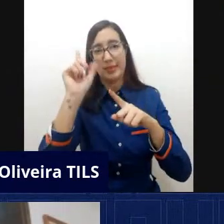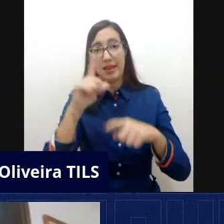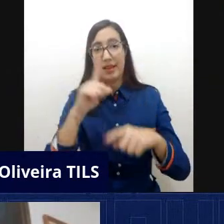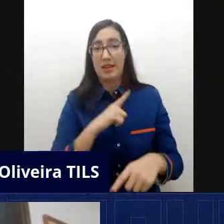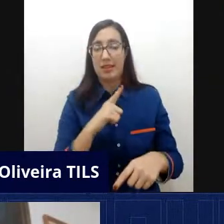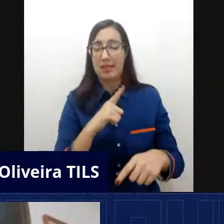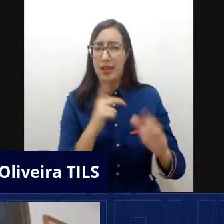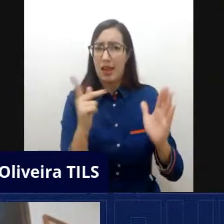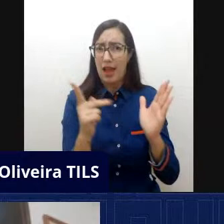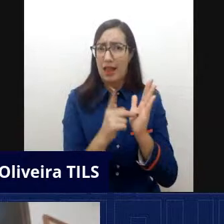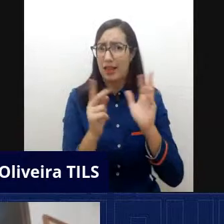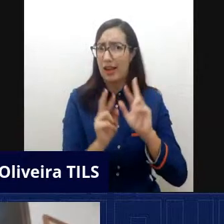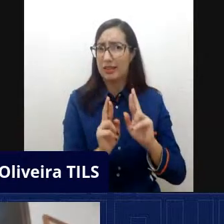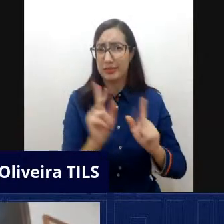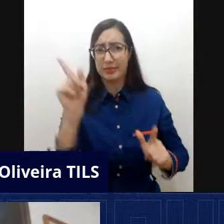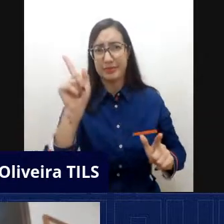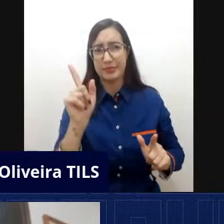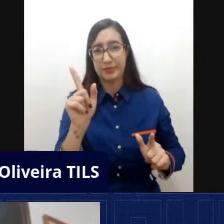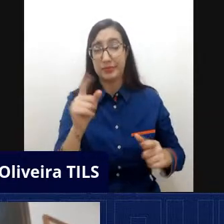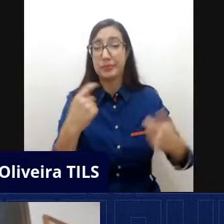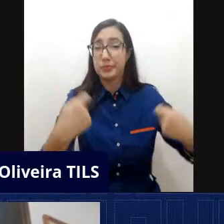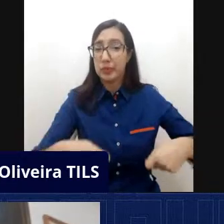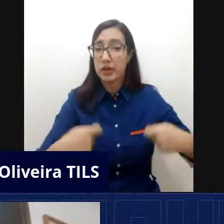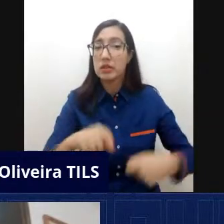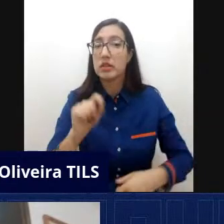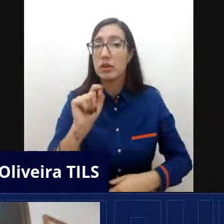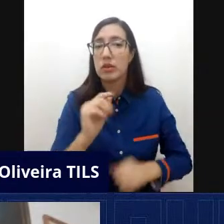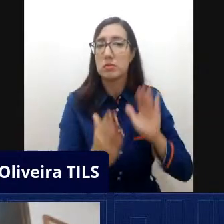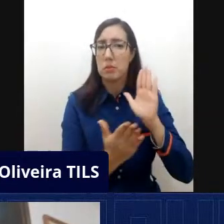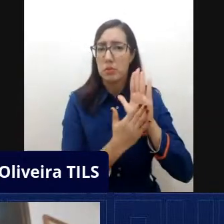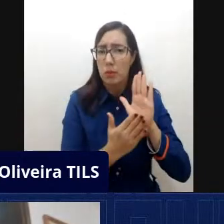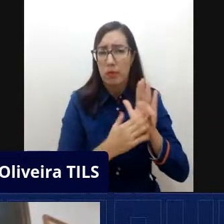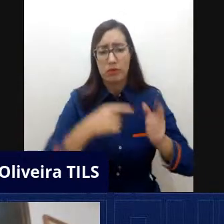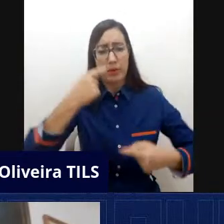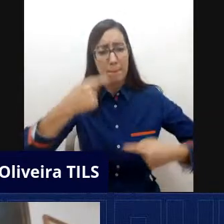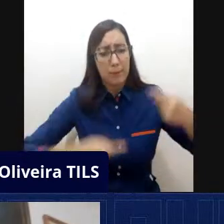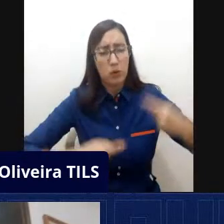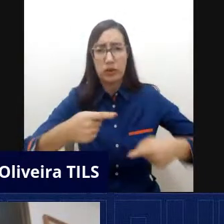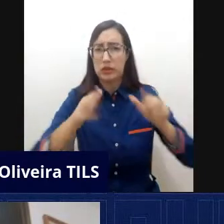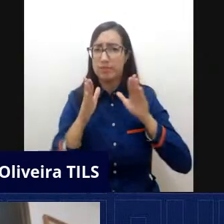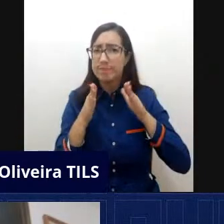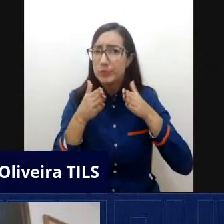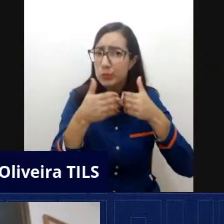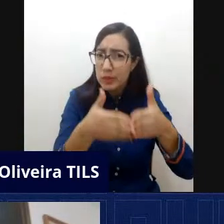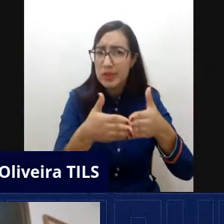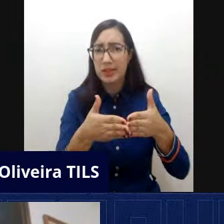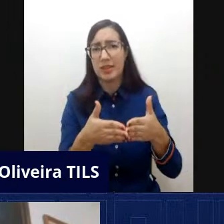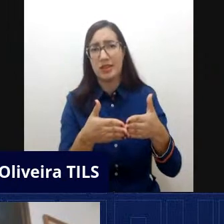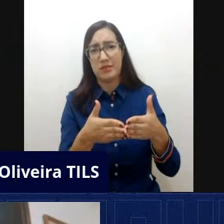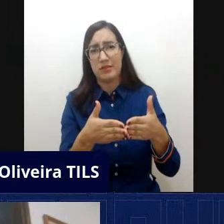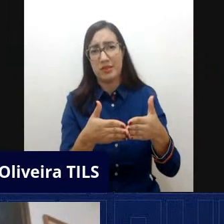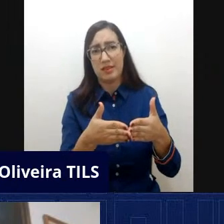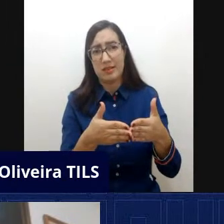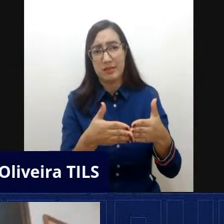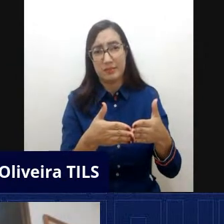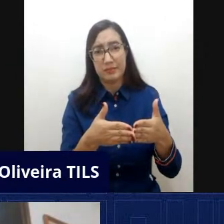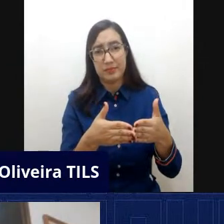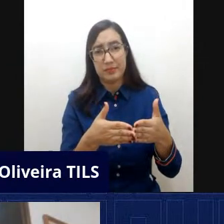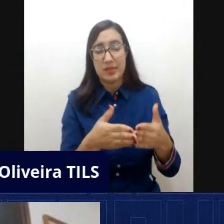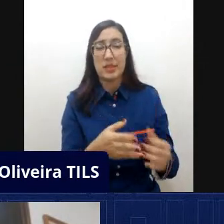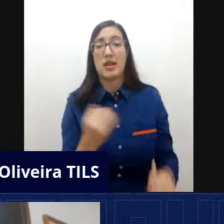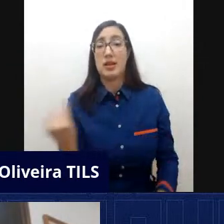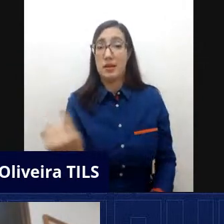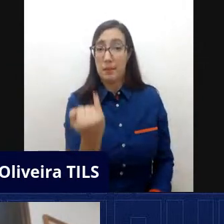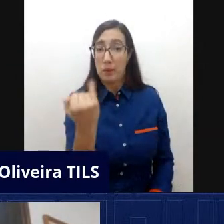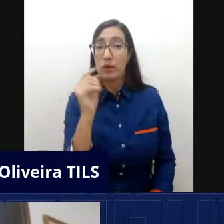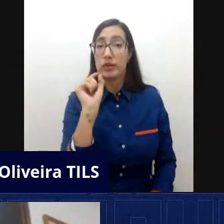políticas públicas específicas, a gente tem que ter ações específicas, né? É importante que as instituições